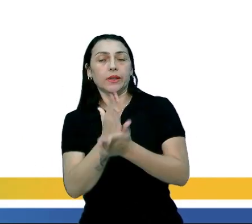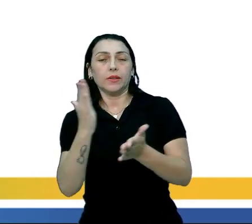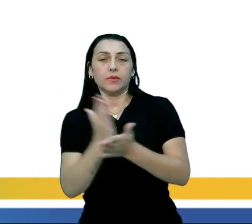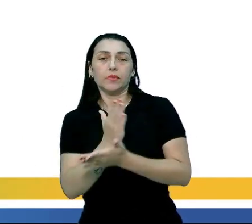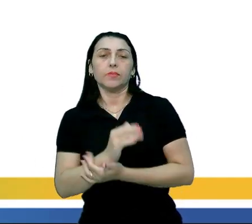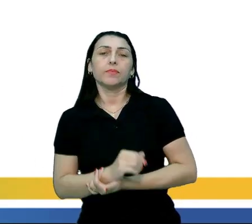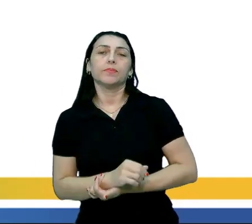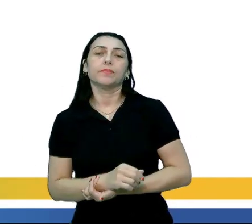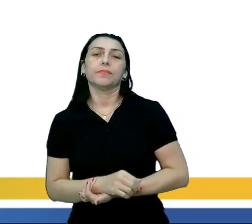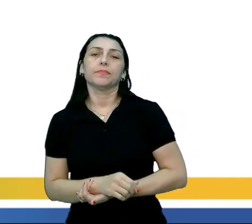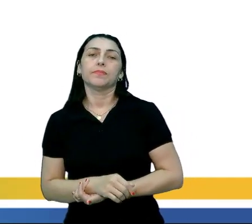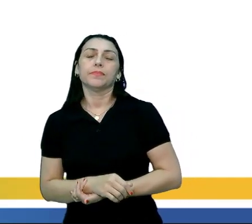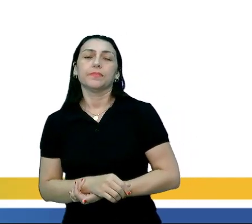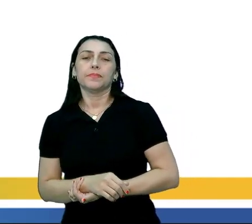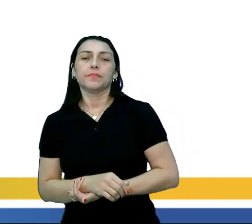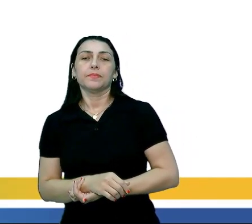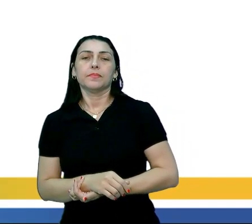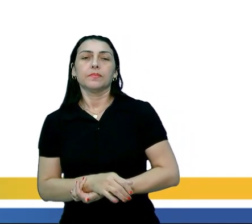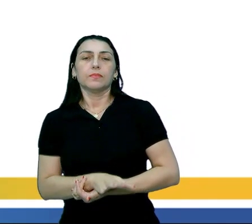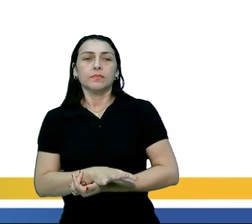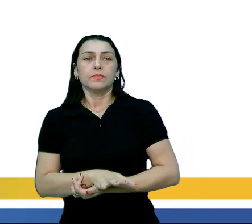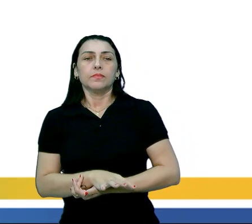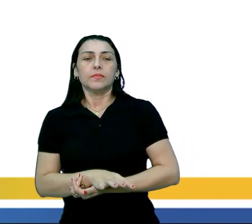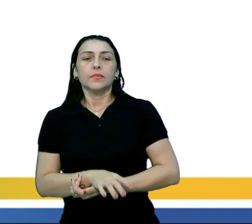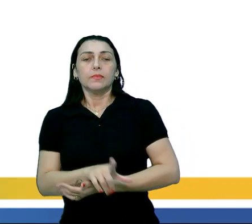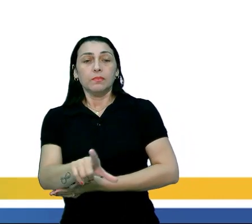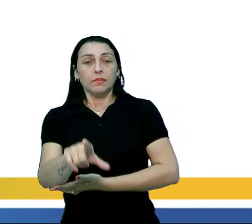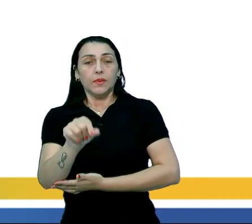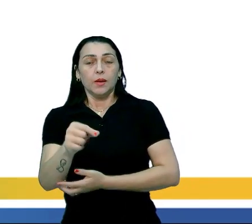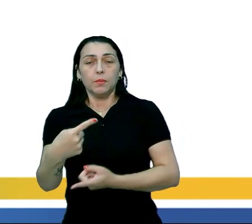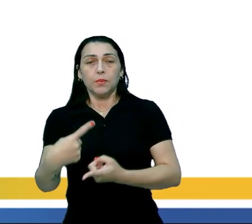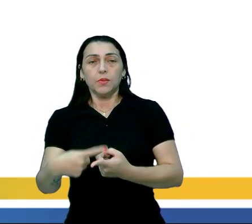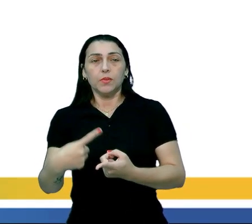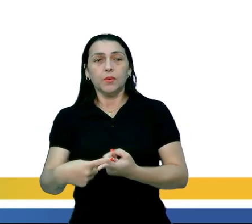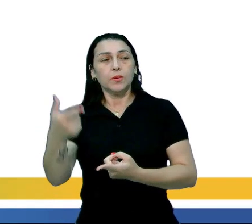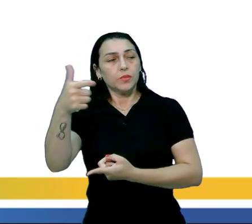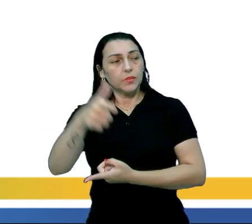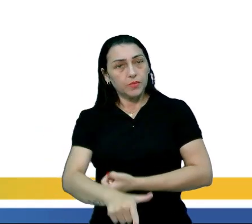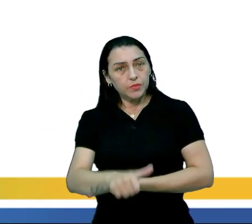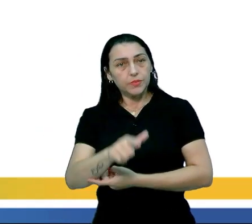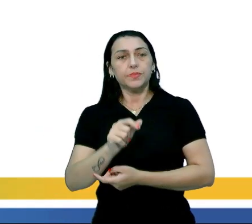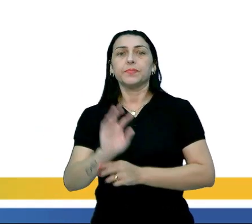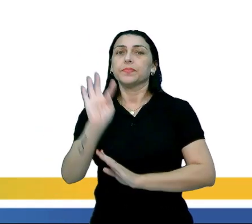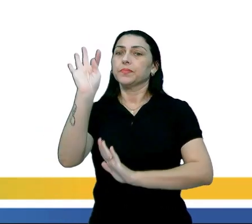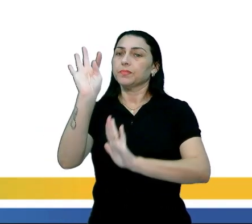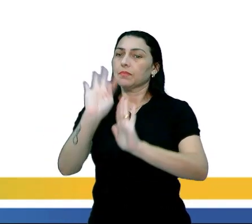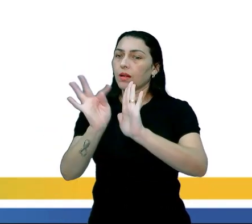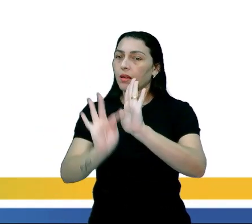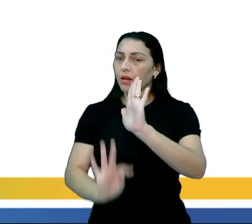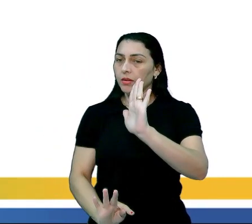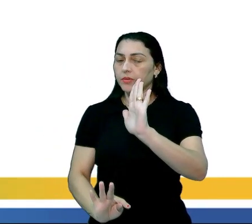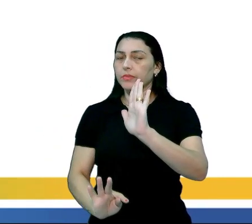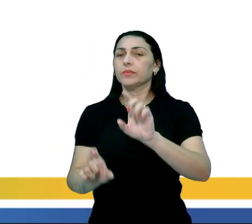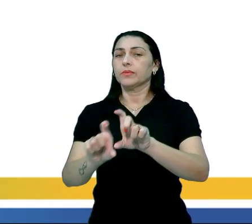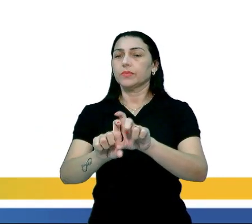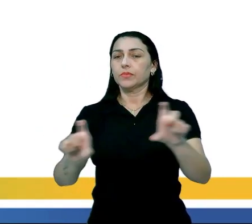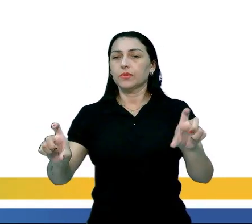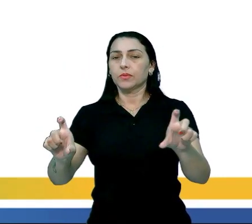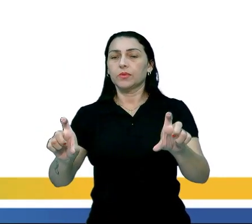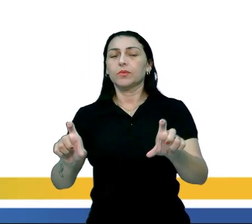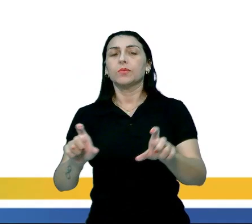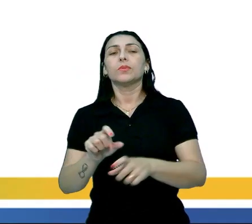eu vou deixar você se localizar, respirou, marcou, porque, ó, mais um textão, comando